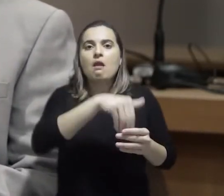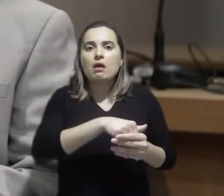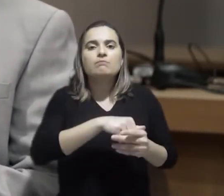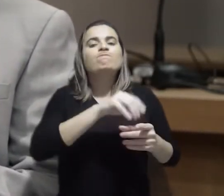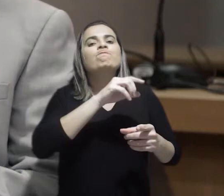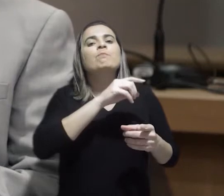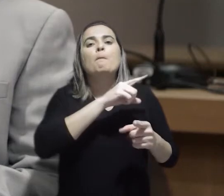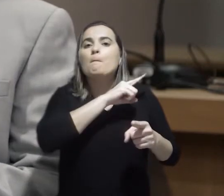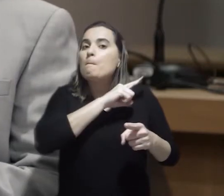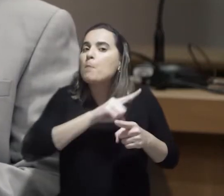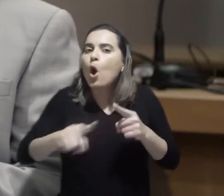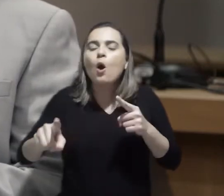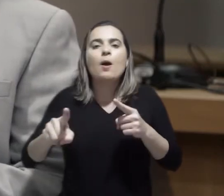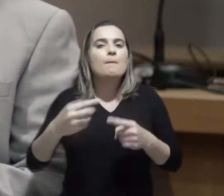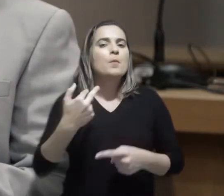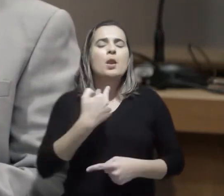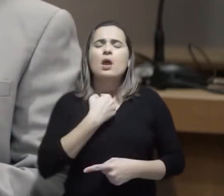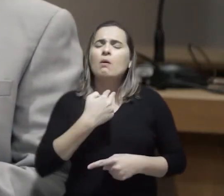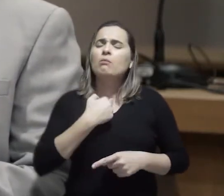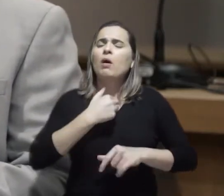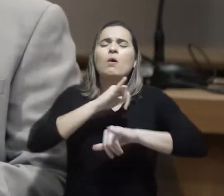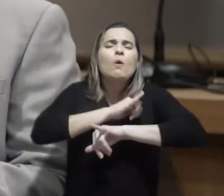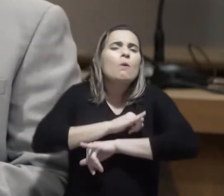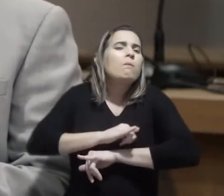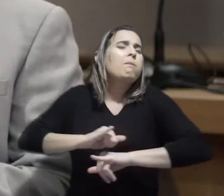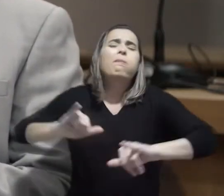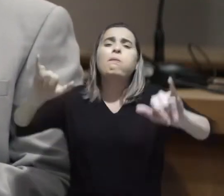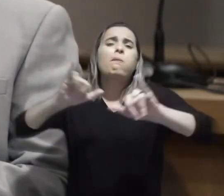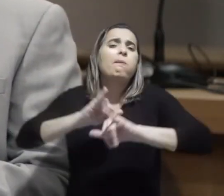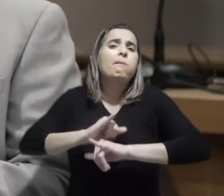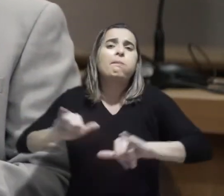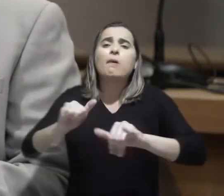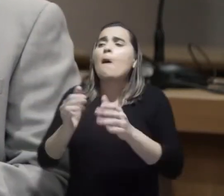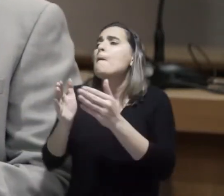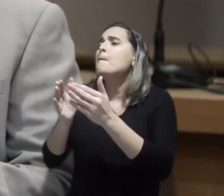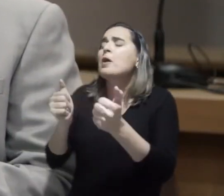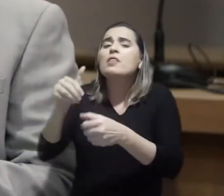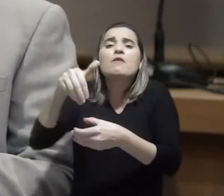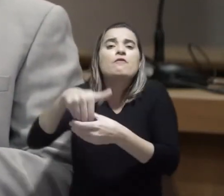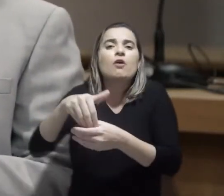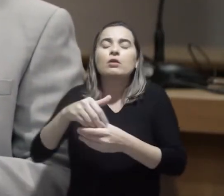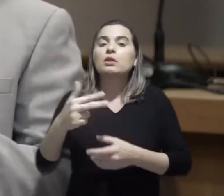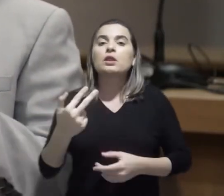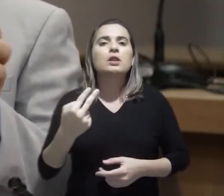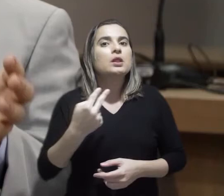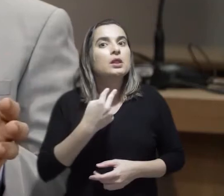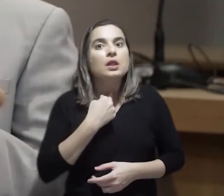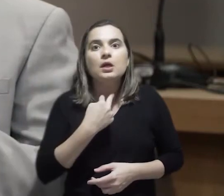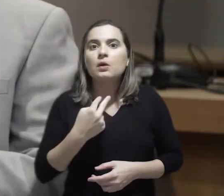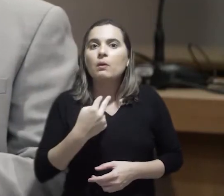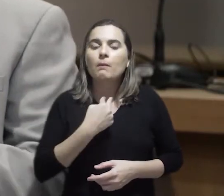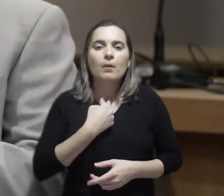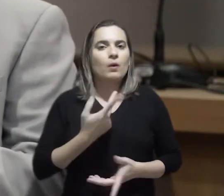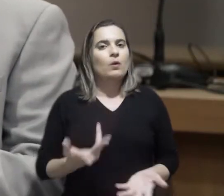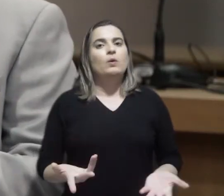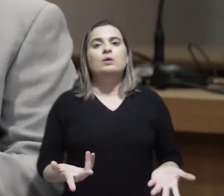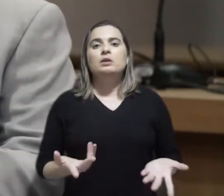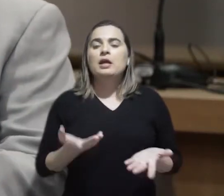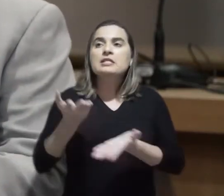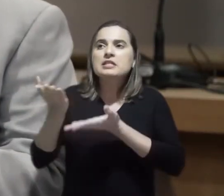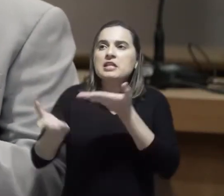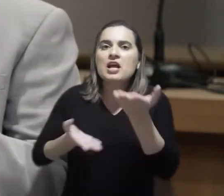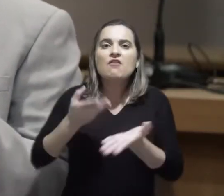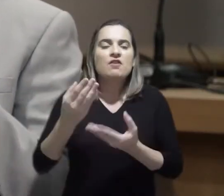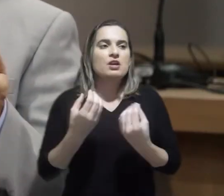venha a desempenhar ou venha a fazer pedido explícito de voto ou a entrega de bens e serviços